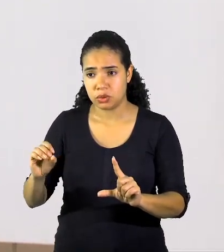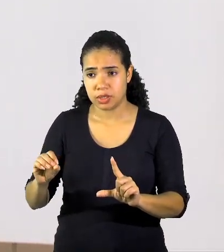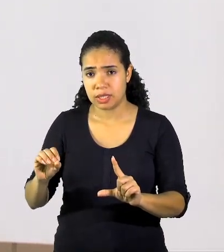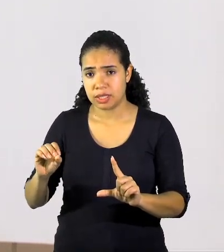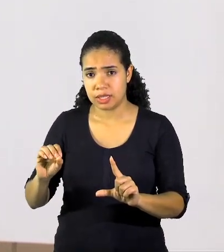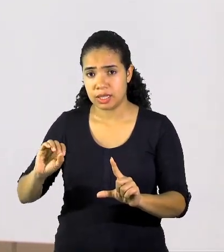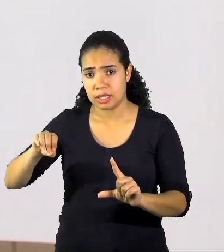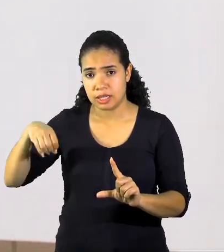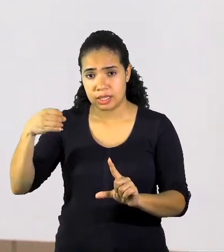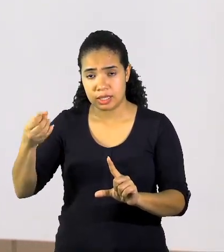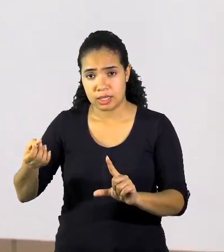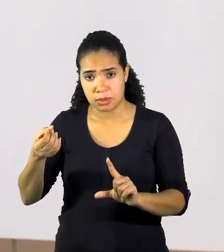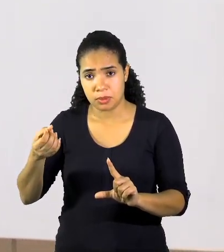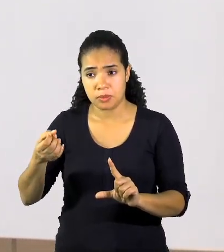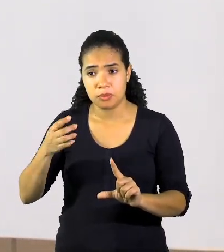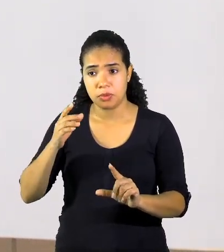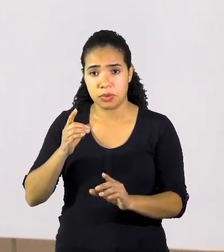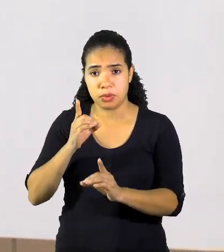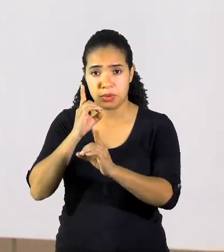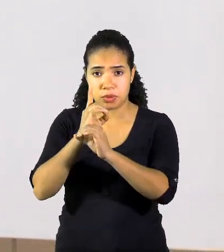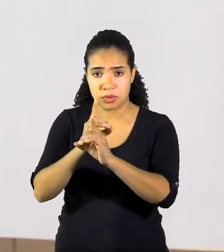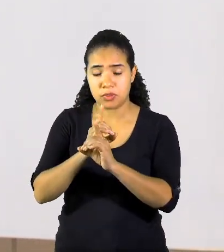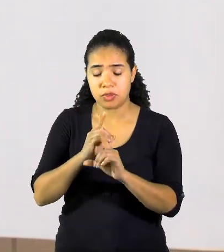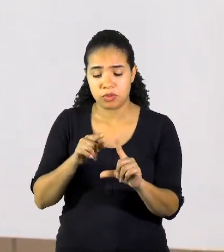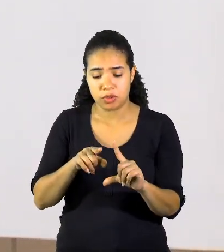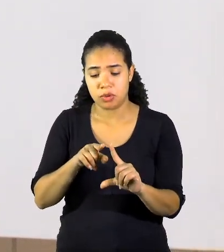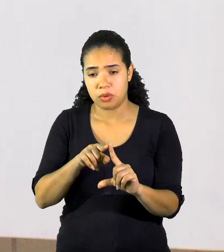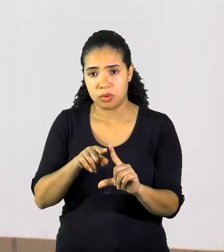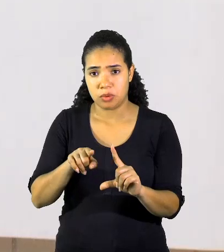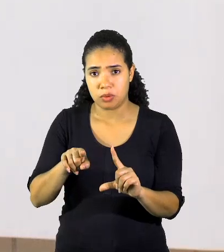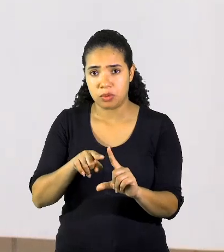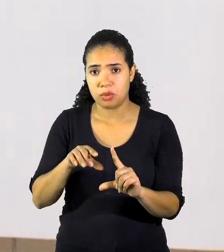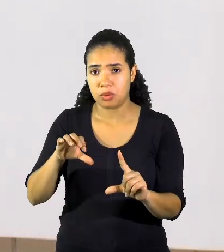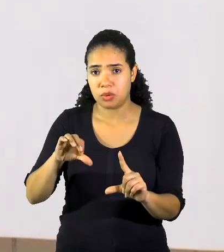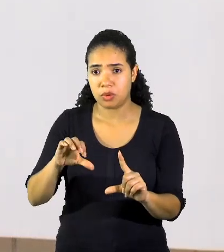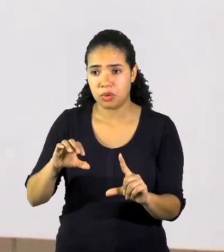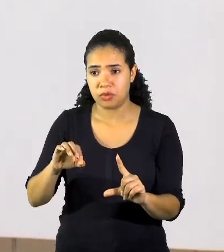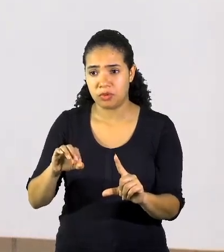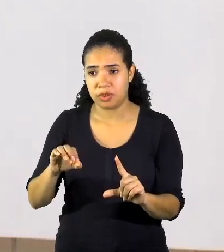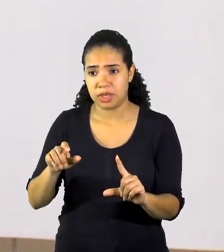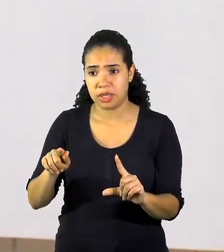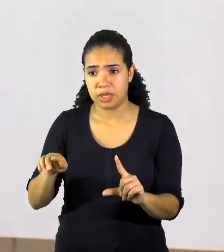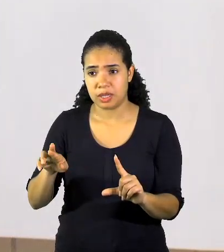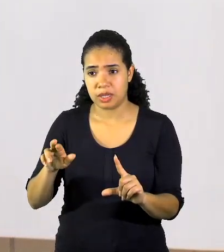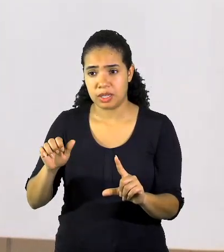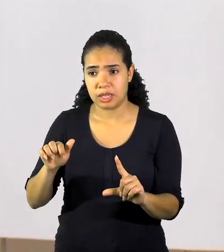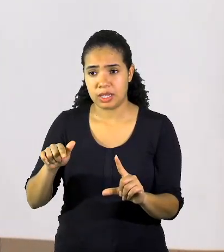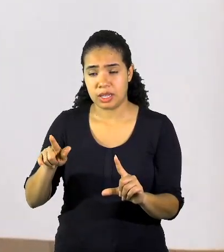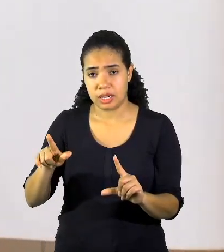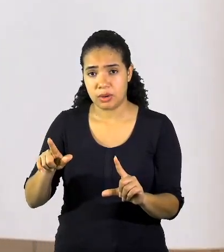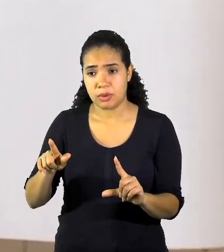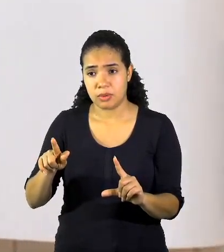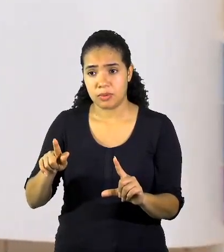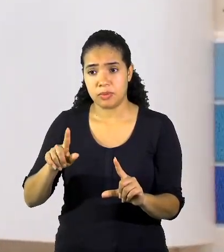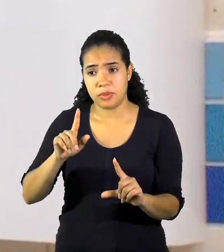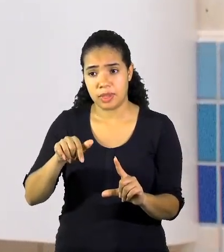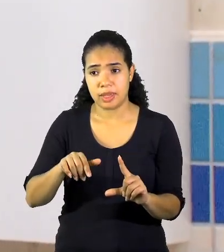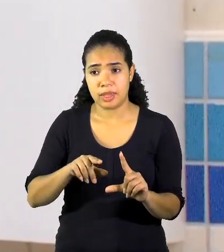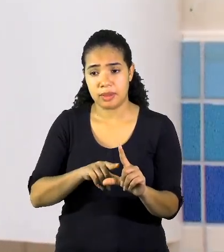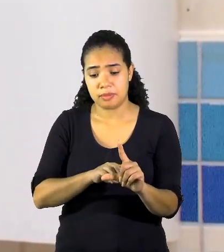Então, identifiquei o meu ângulo de 90 graus. Esse lado aqui vai ser quem, então? É a